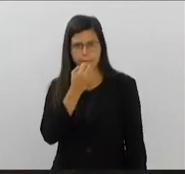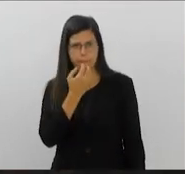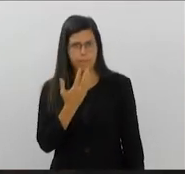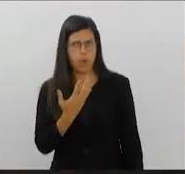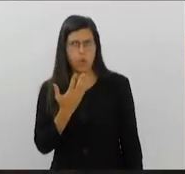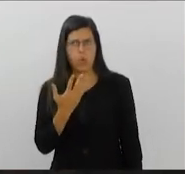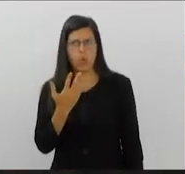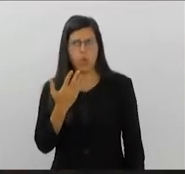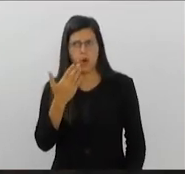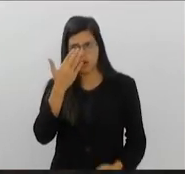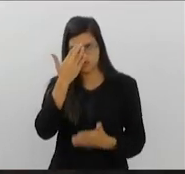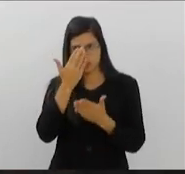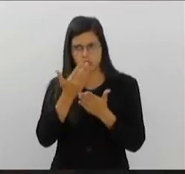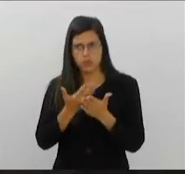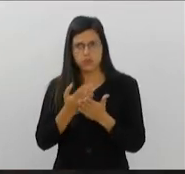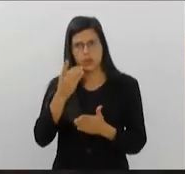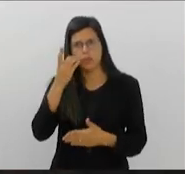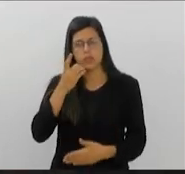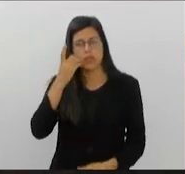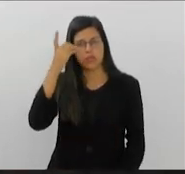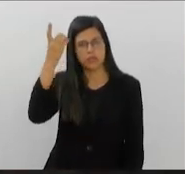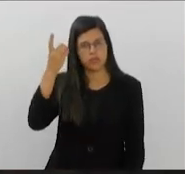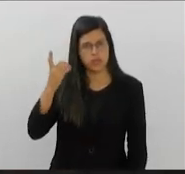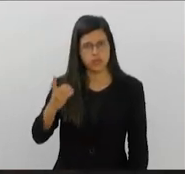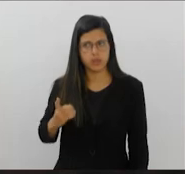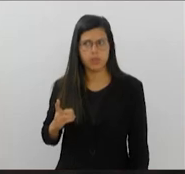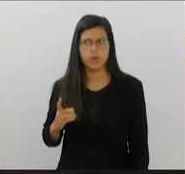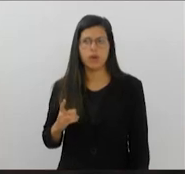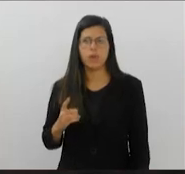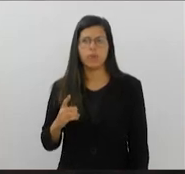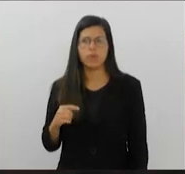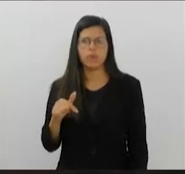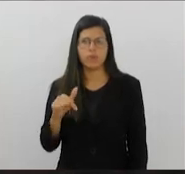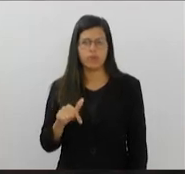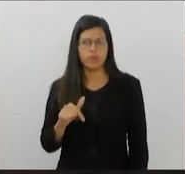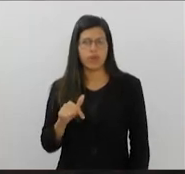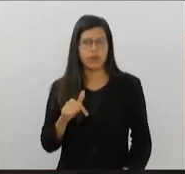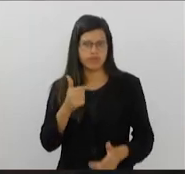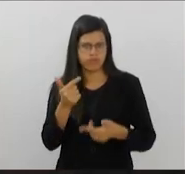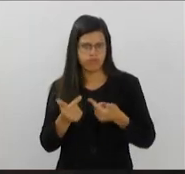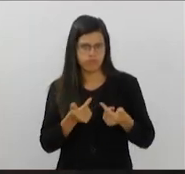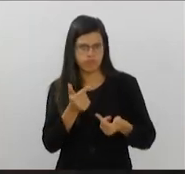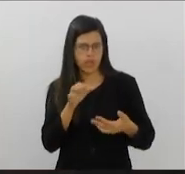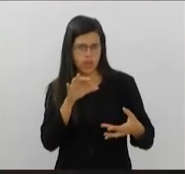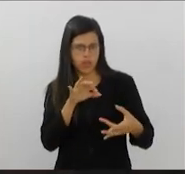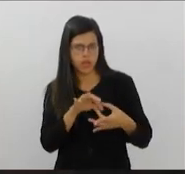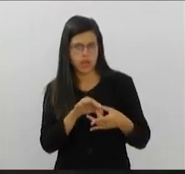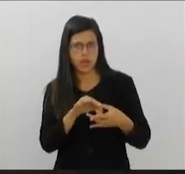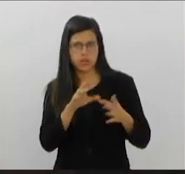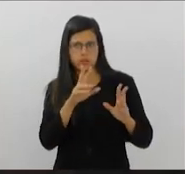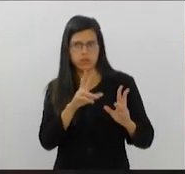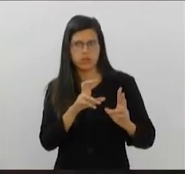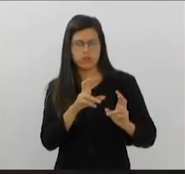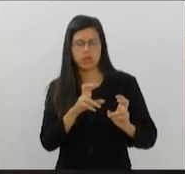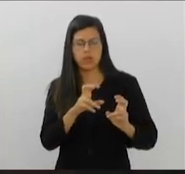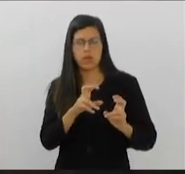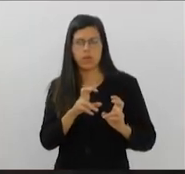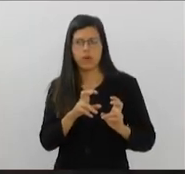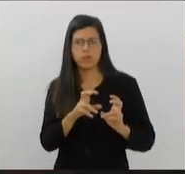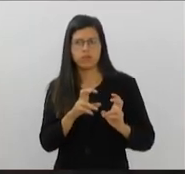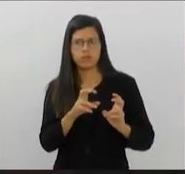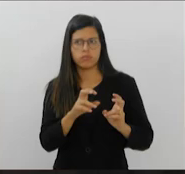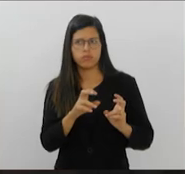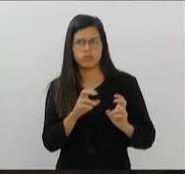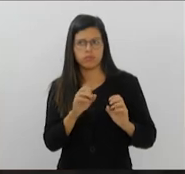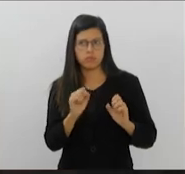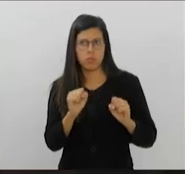a deputada Dani Balbi trabalha muito com essa temática, isso aqui pode ficar afeto